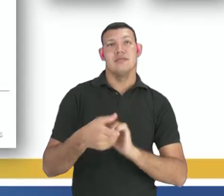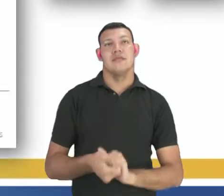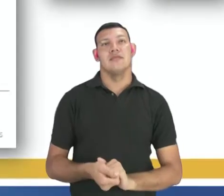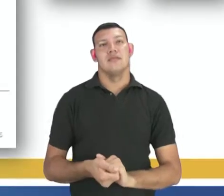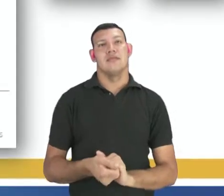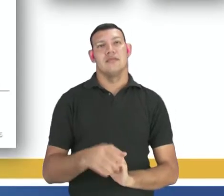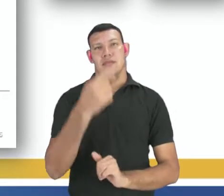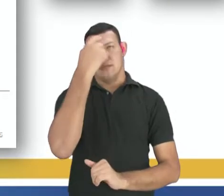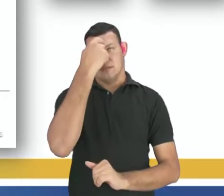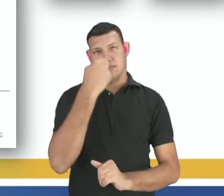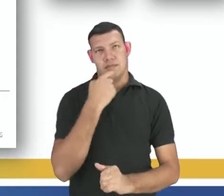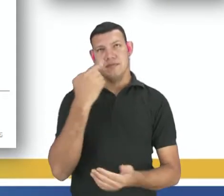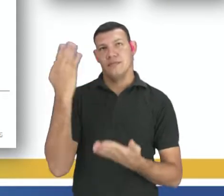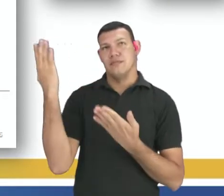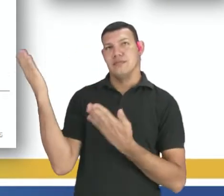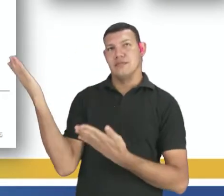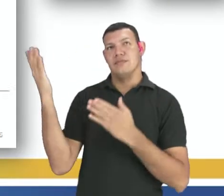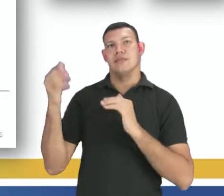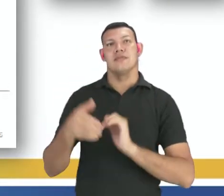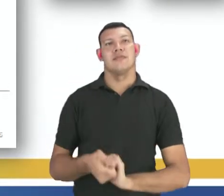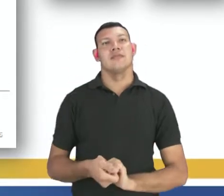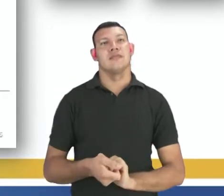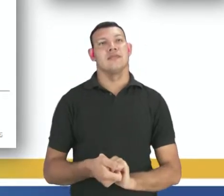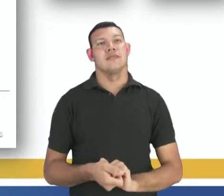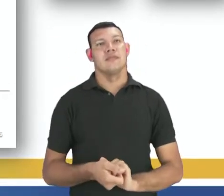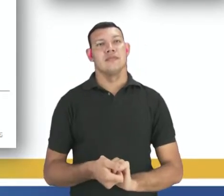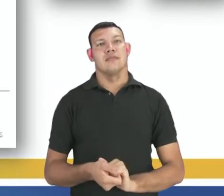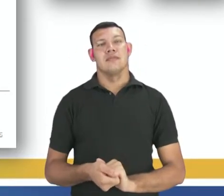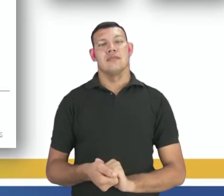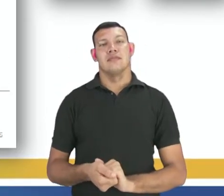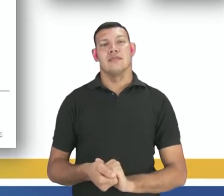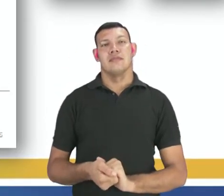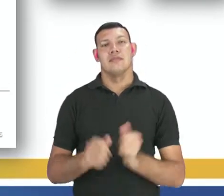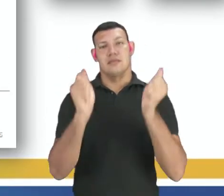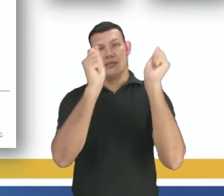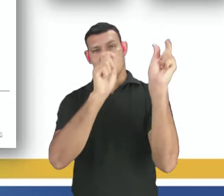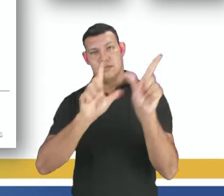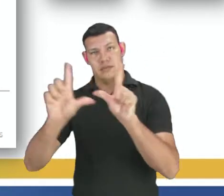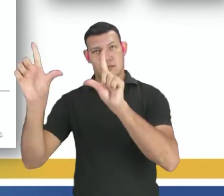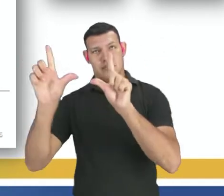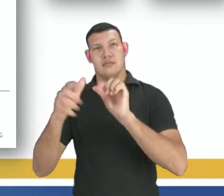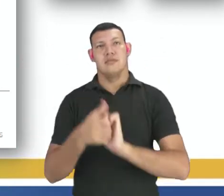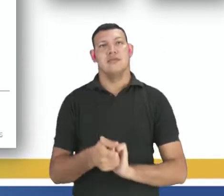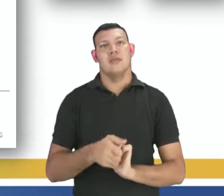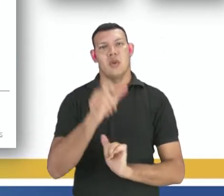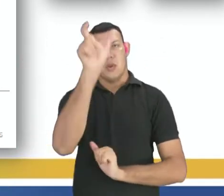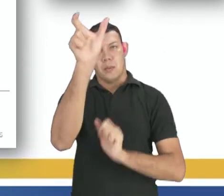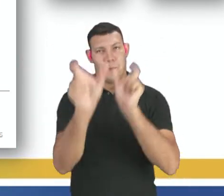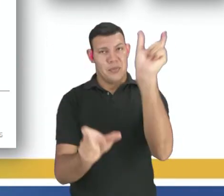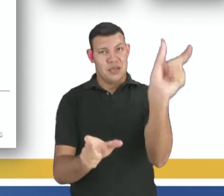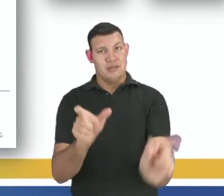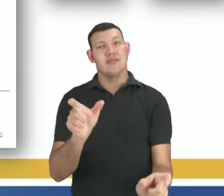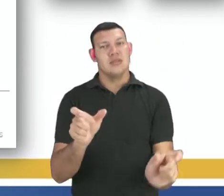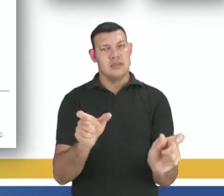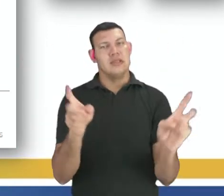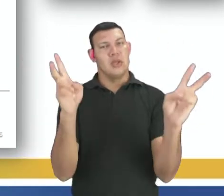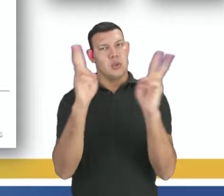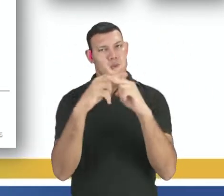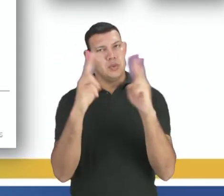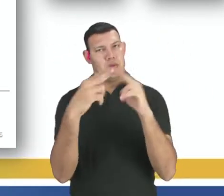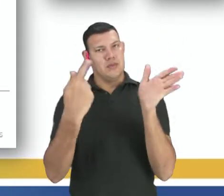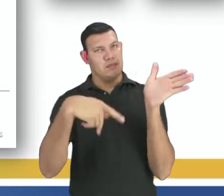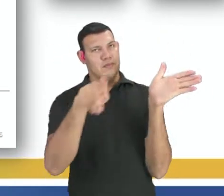nessa imagem aí que a gente está passando nesse primeiro slide, a gente está vendo alguns atletas de lutas, né? O primeiro